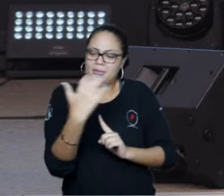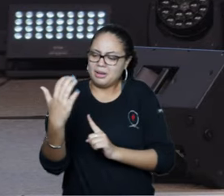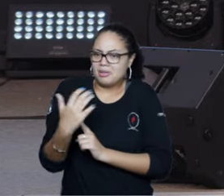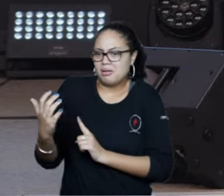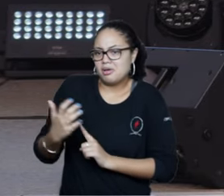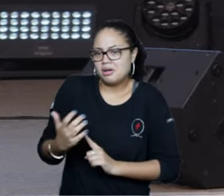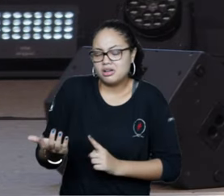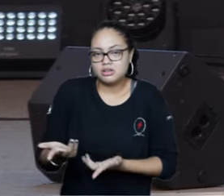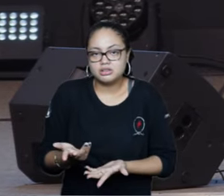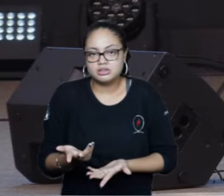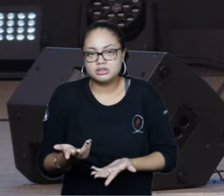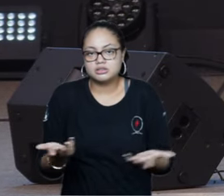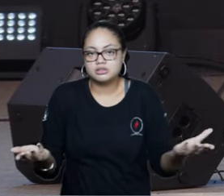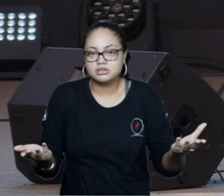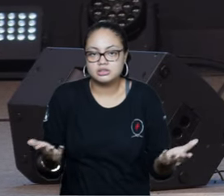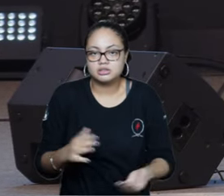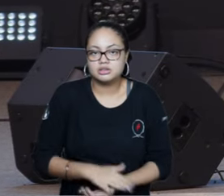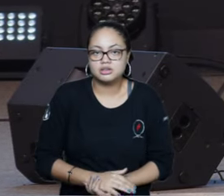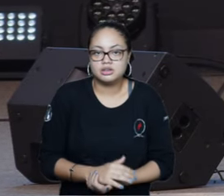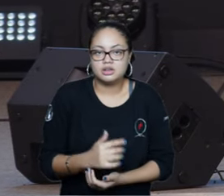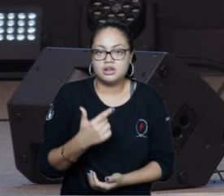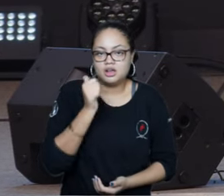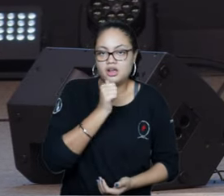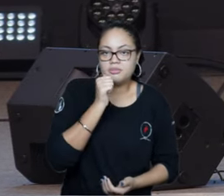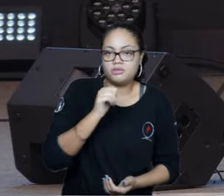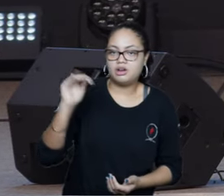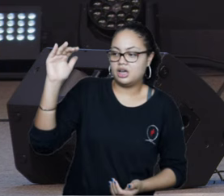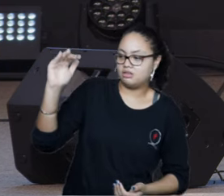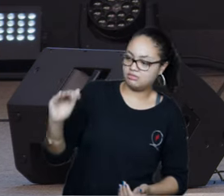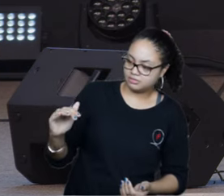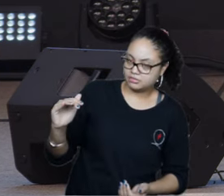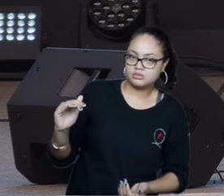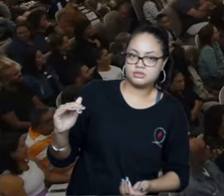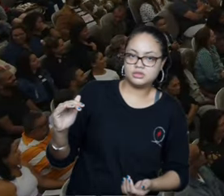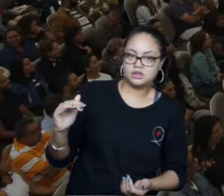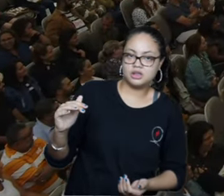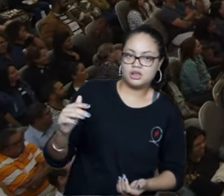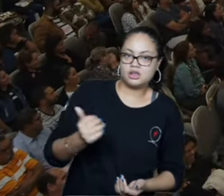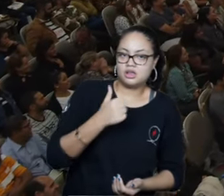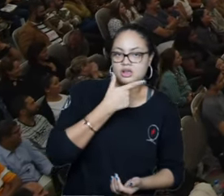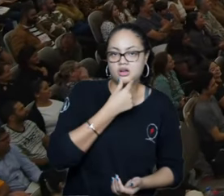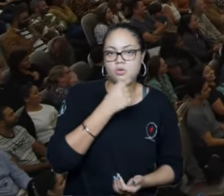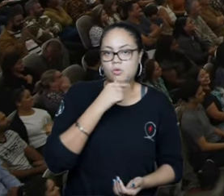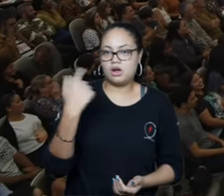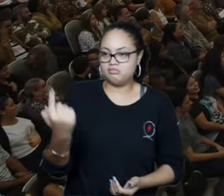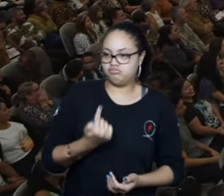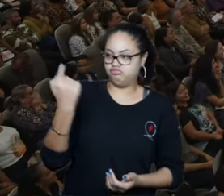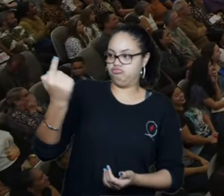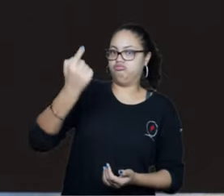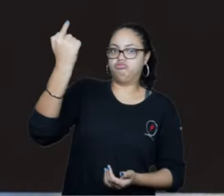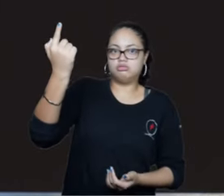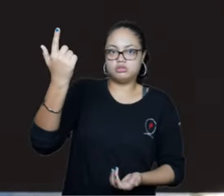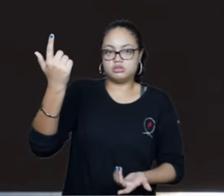a mulher um metro e meio de altura o cara tem dois metros